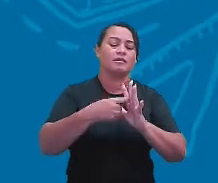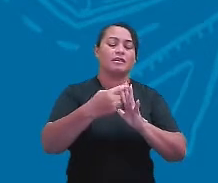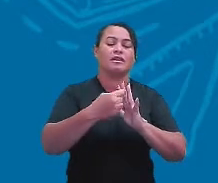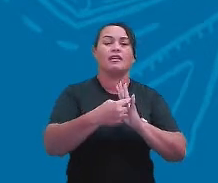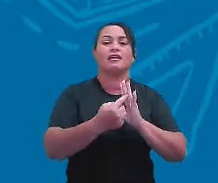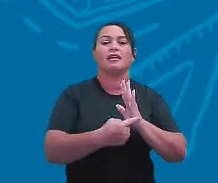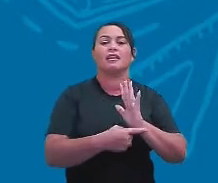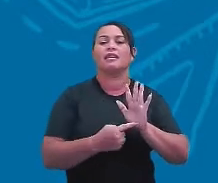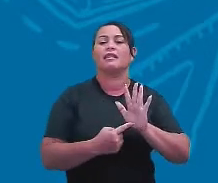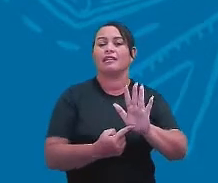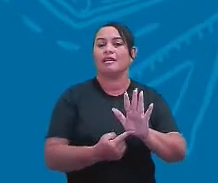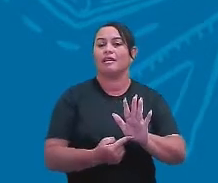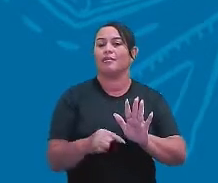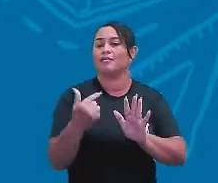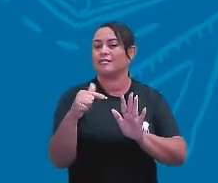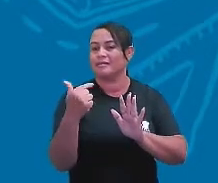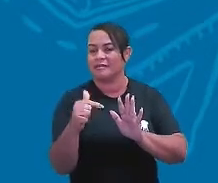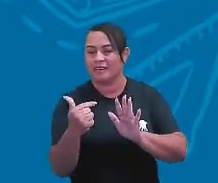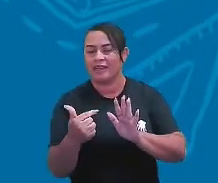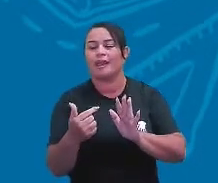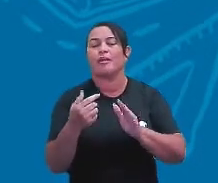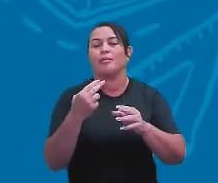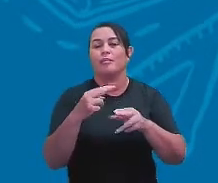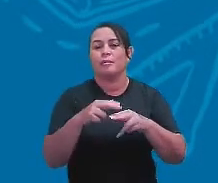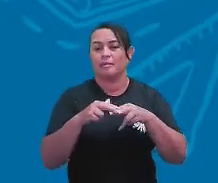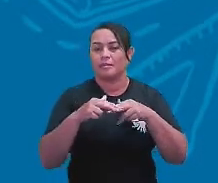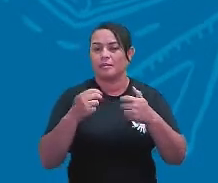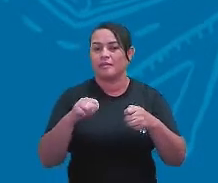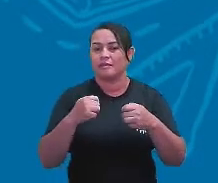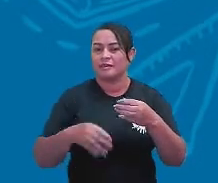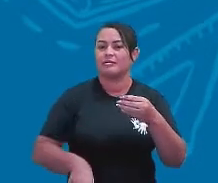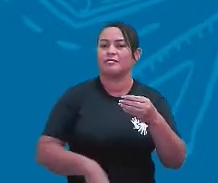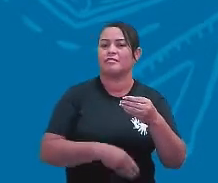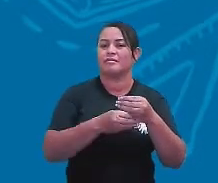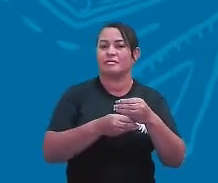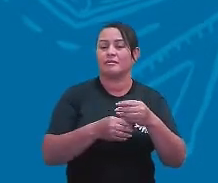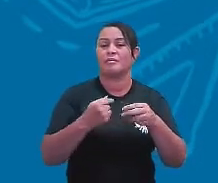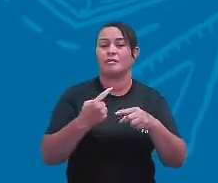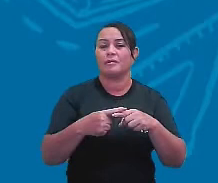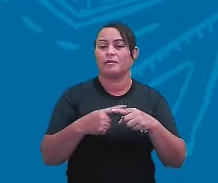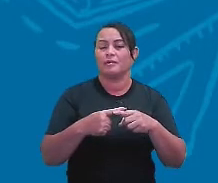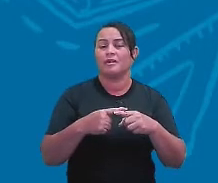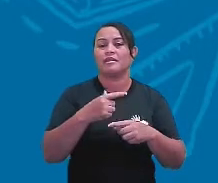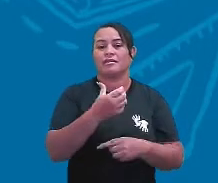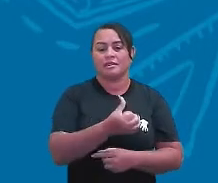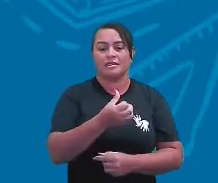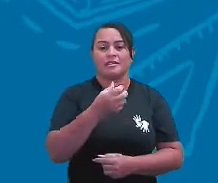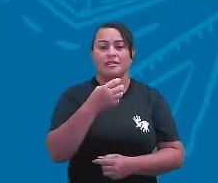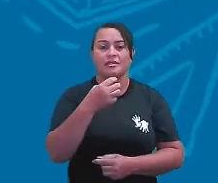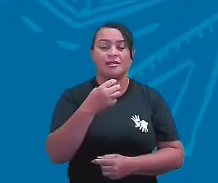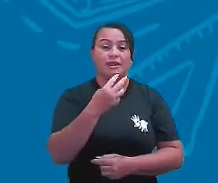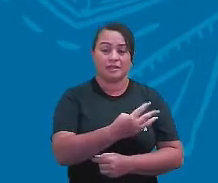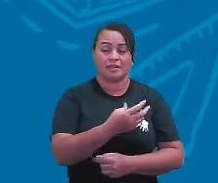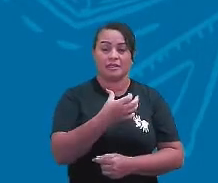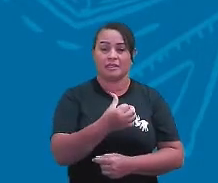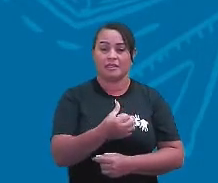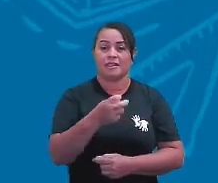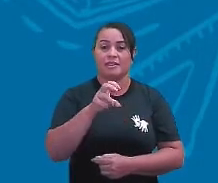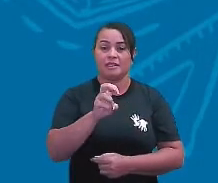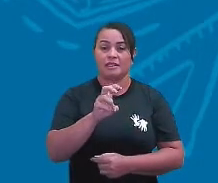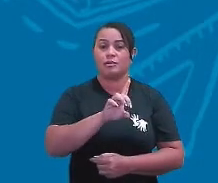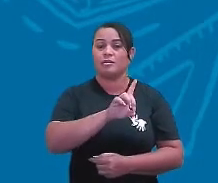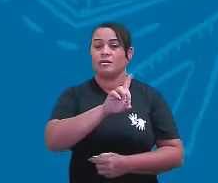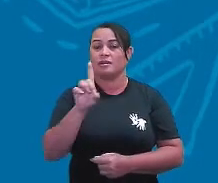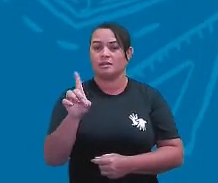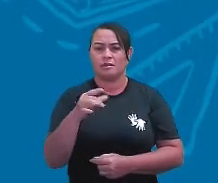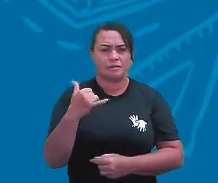Então, nosso calendário oficial, né, quando a gente trata aí de dias, são 365 dias.